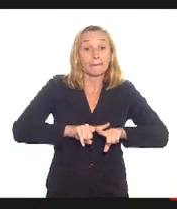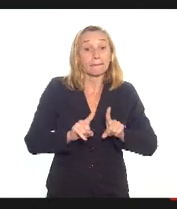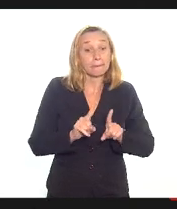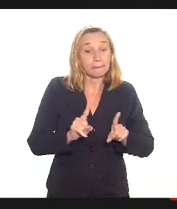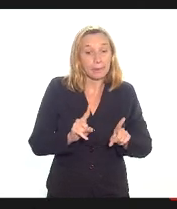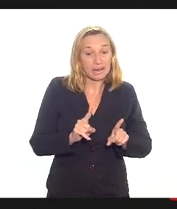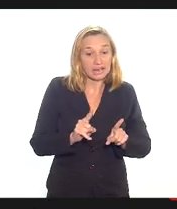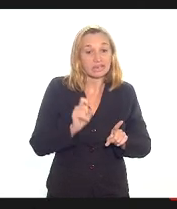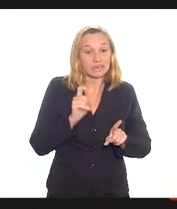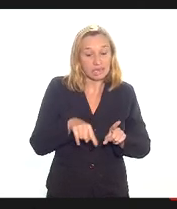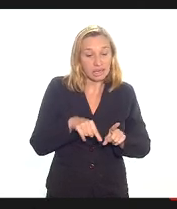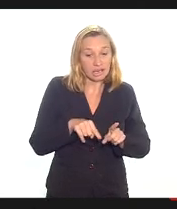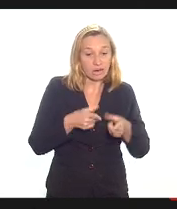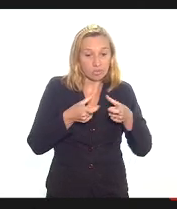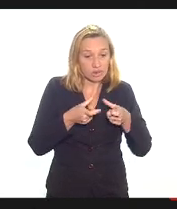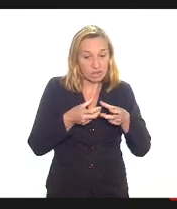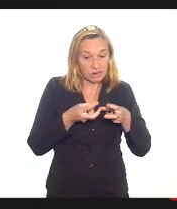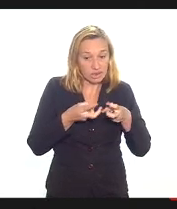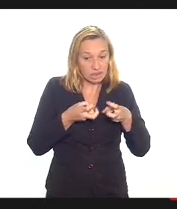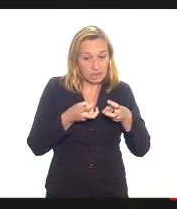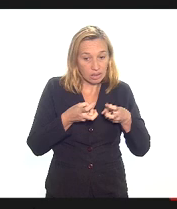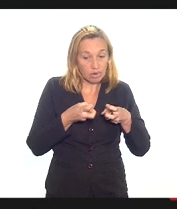é uma observação a ser feita.